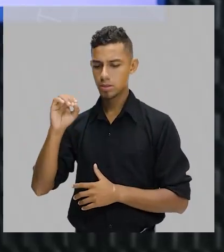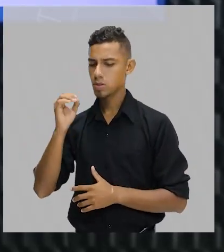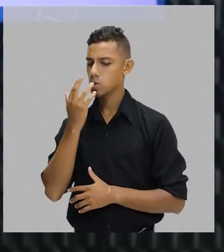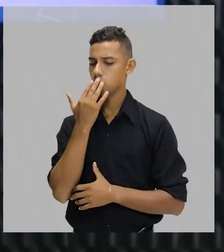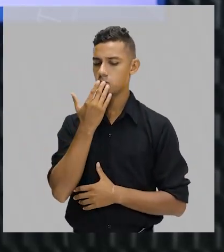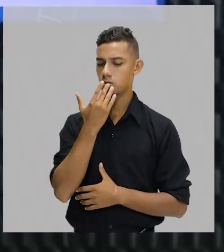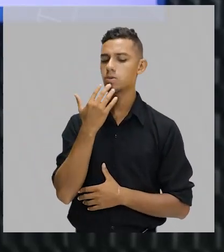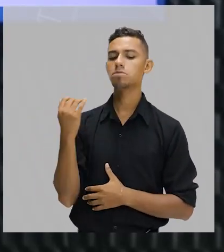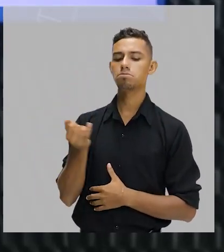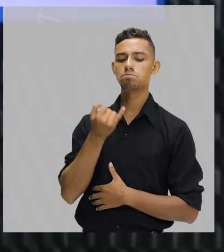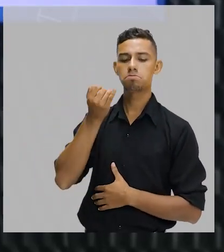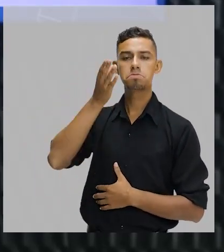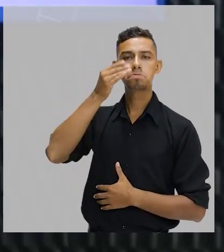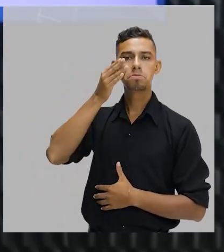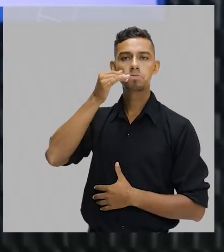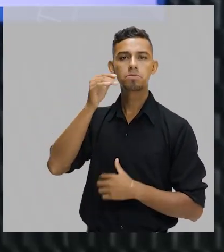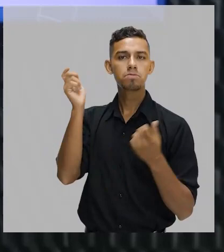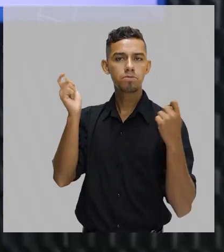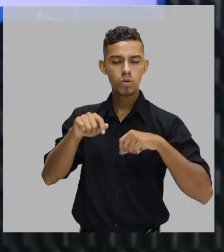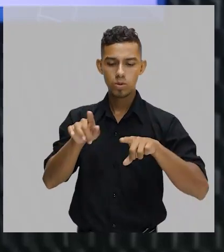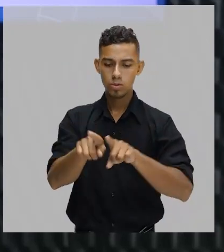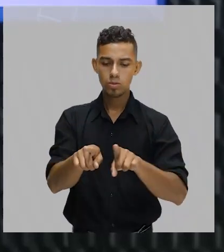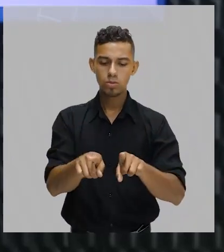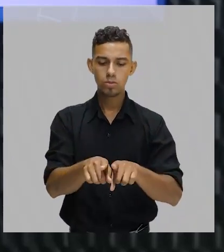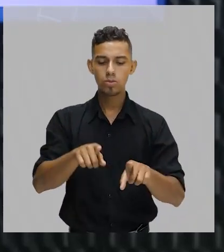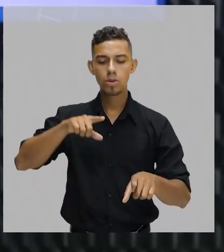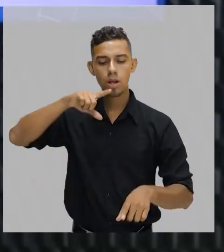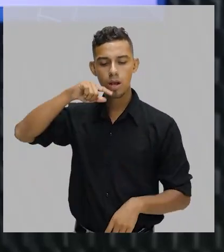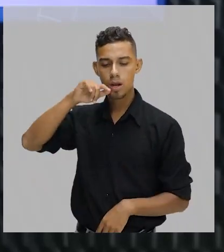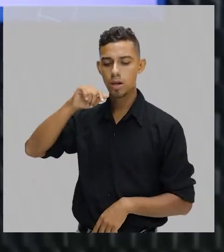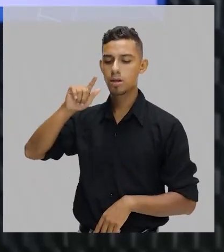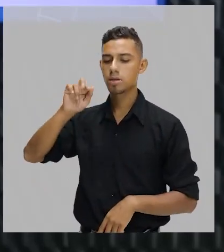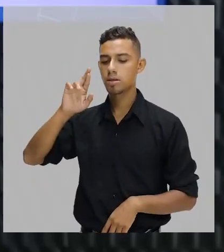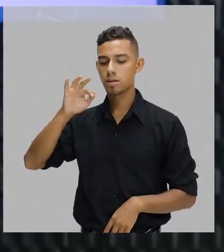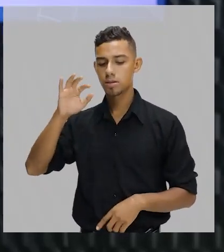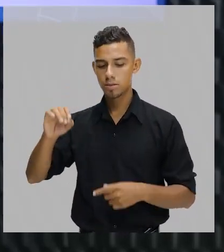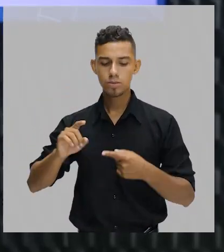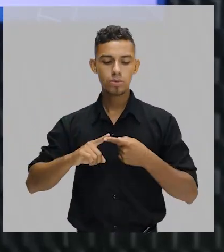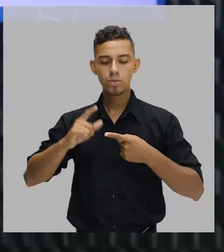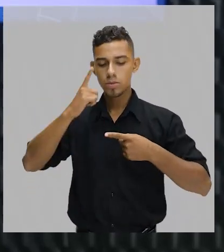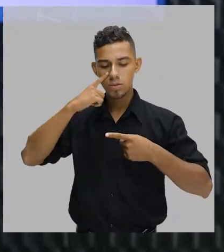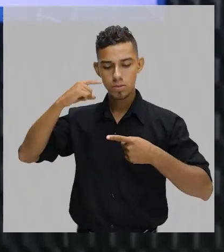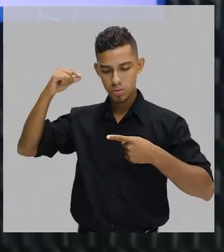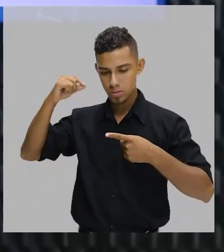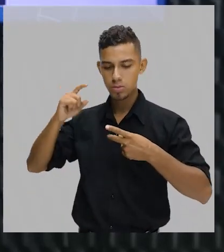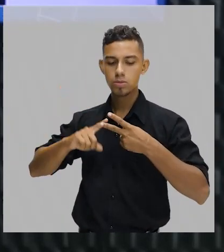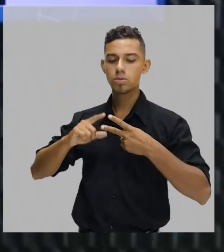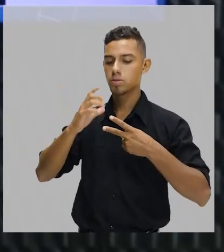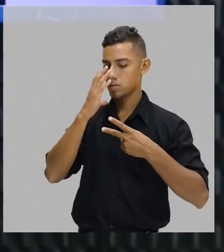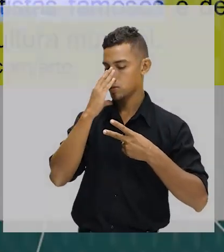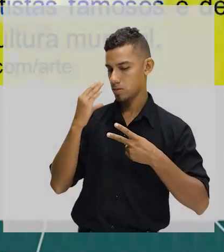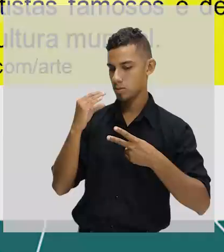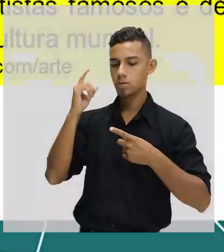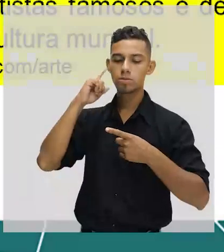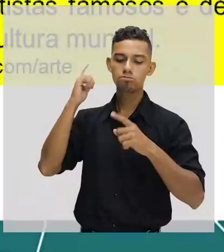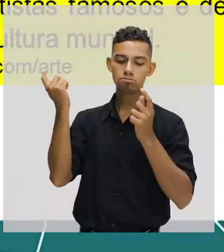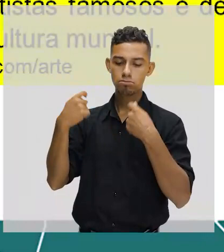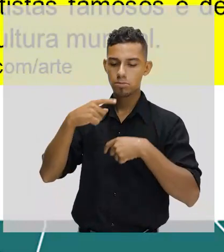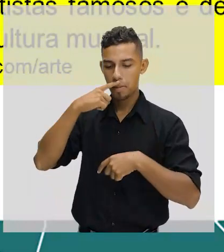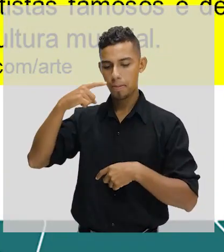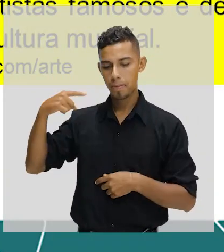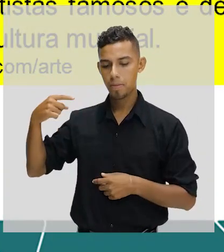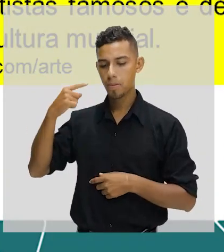interessante. Essa obra pode ser feita, inclusive, só com lápis grafite. Quem já fez isso? Picasso, Da Vinci, Doré e